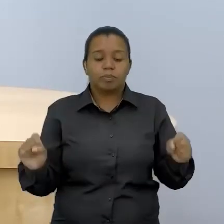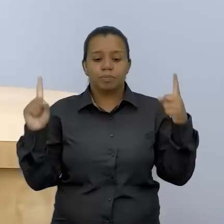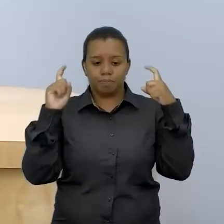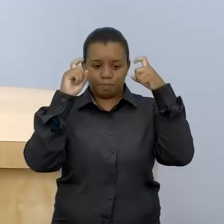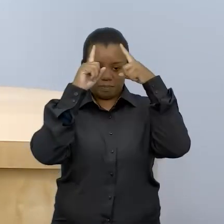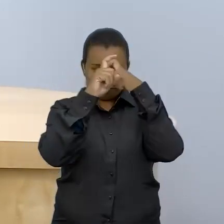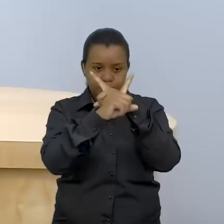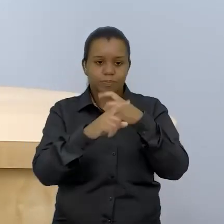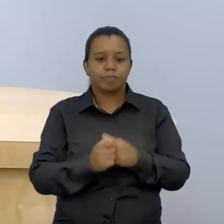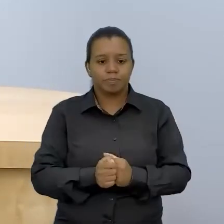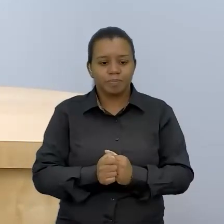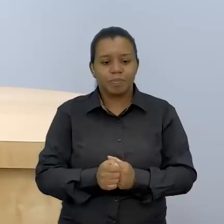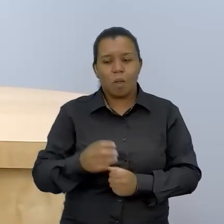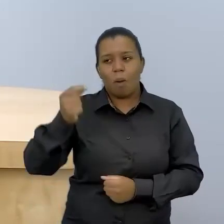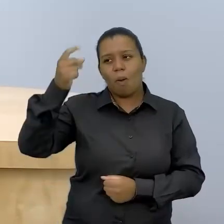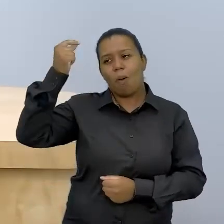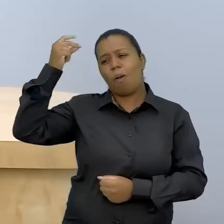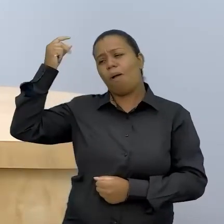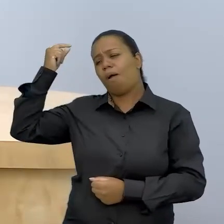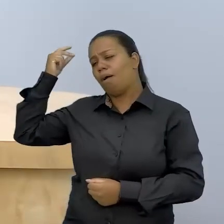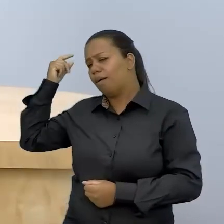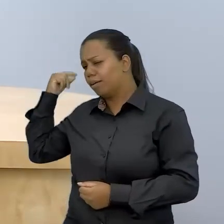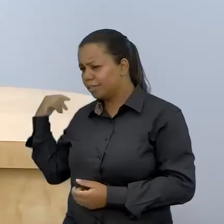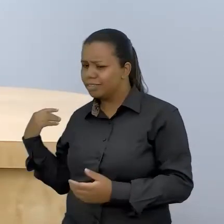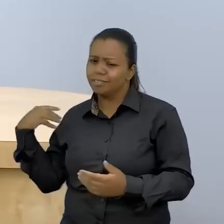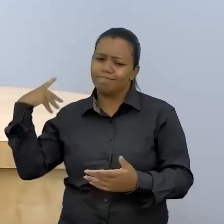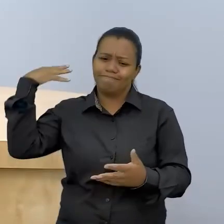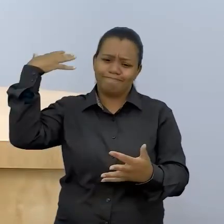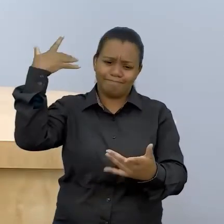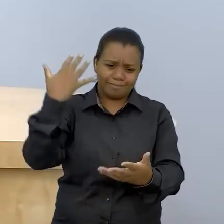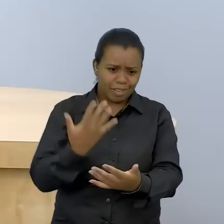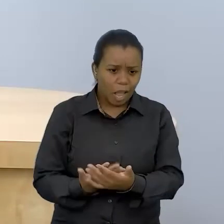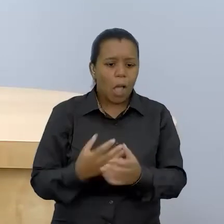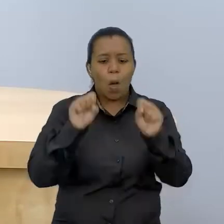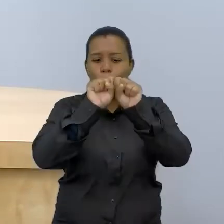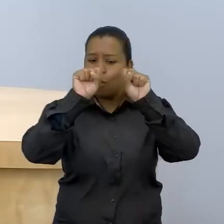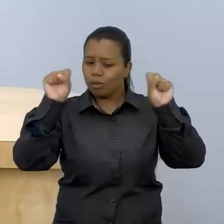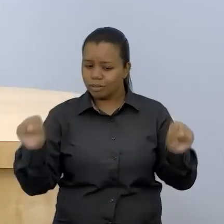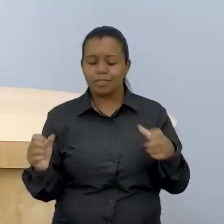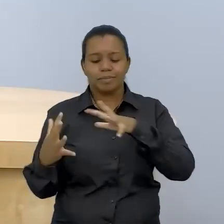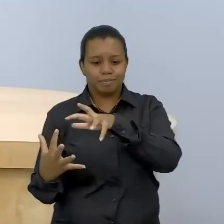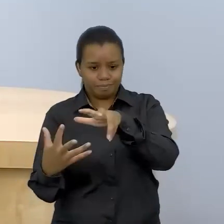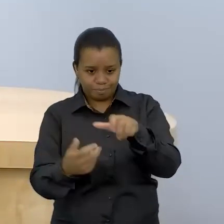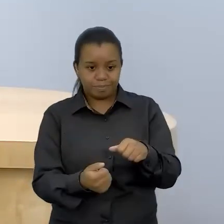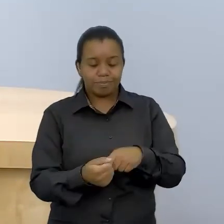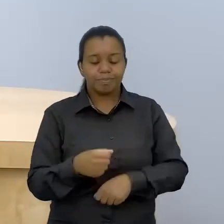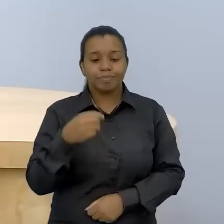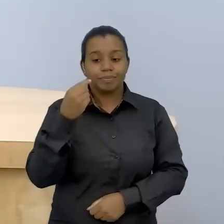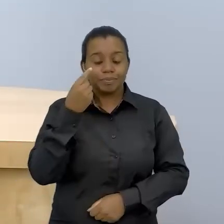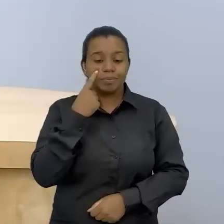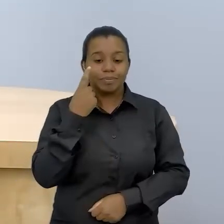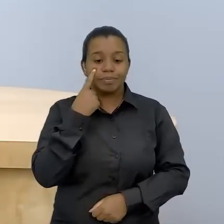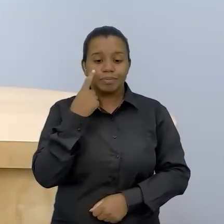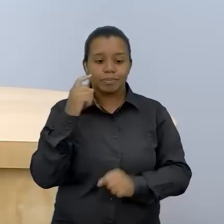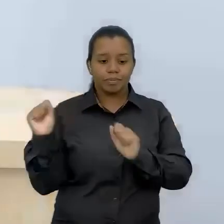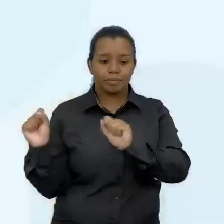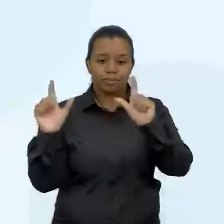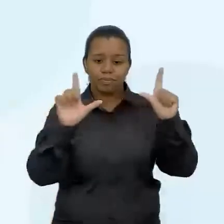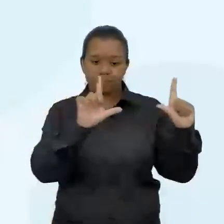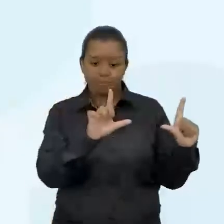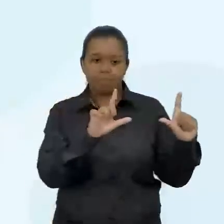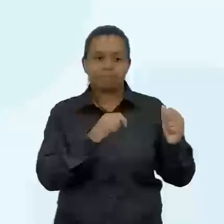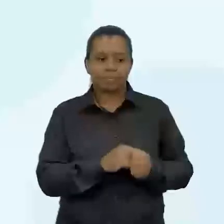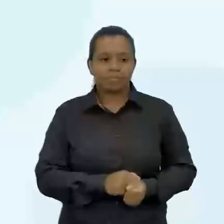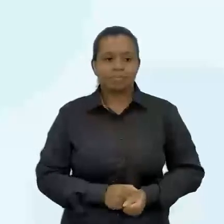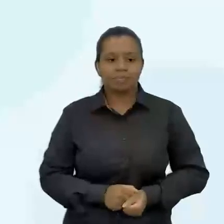aí há milhões, né, há bilhões de anos já no nosso planeta. Vamos lá para a próxima tela que a gente vai ver a teoria do caos